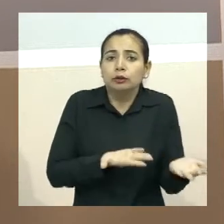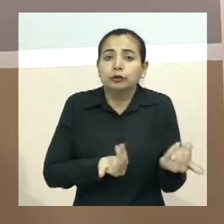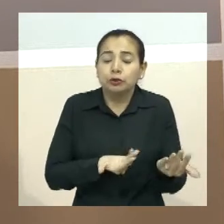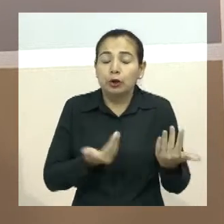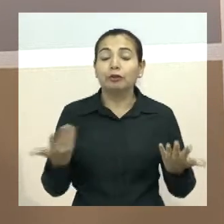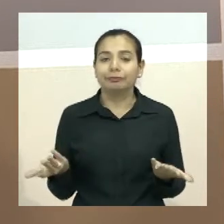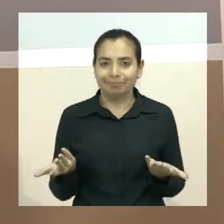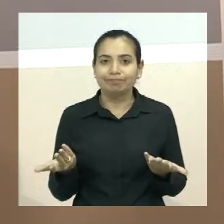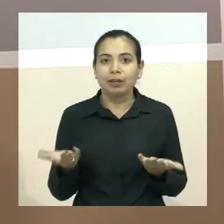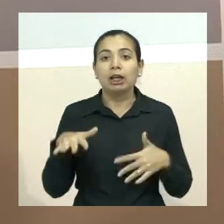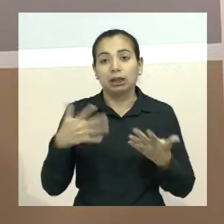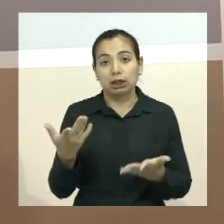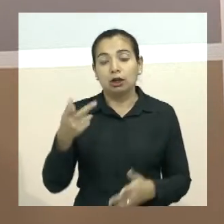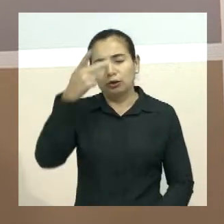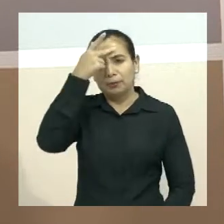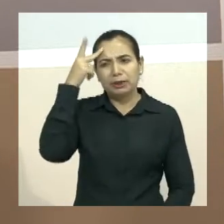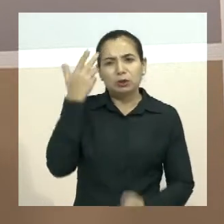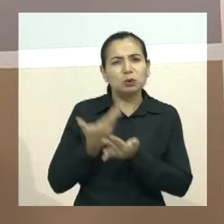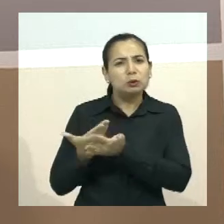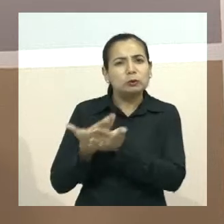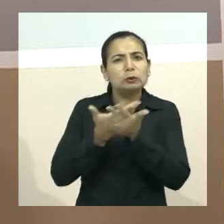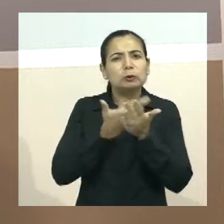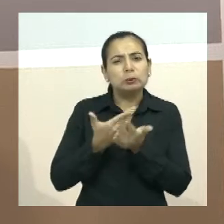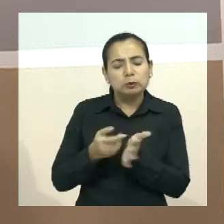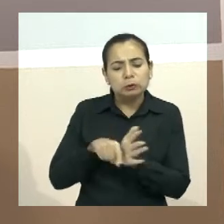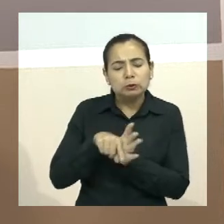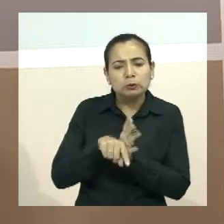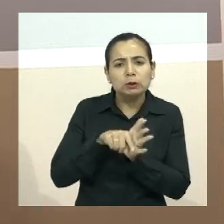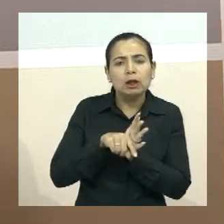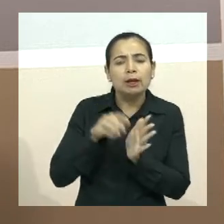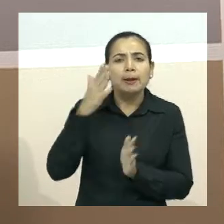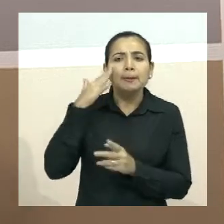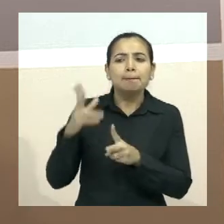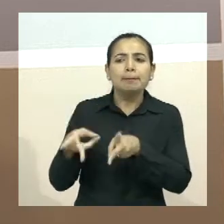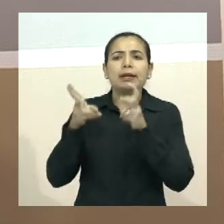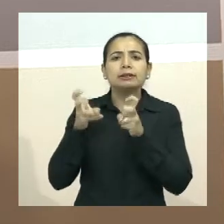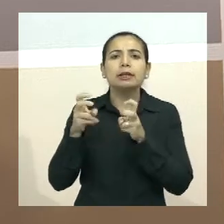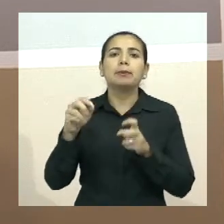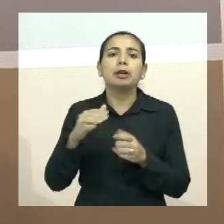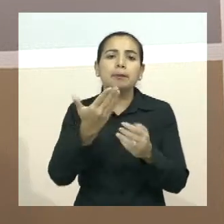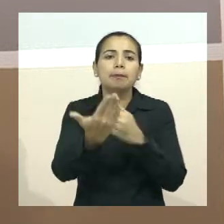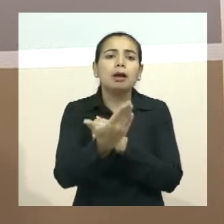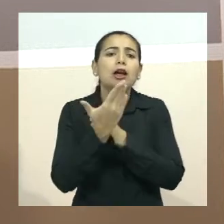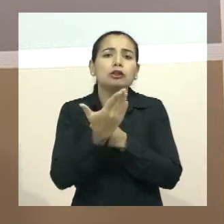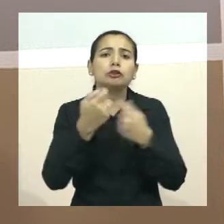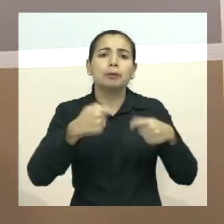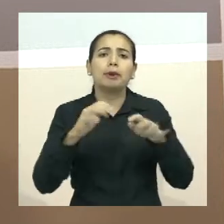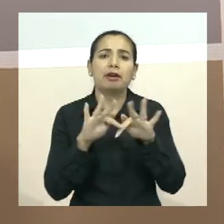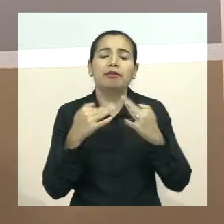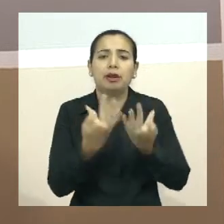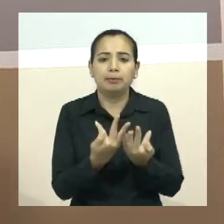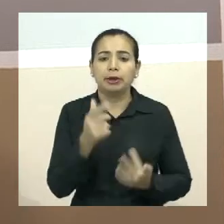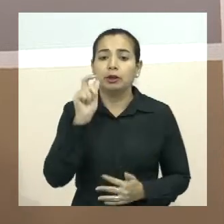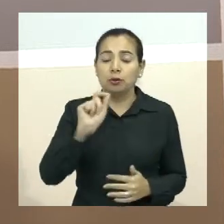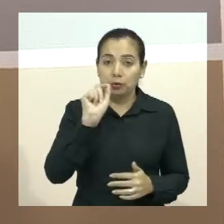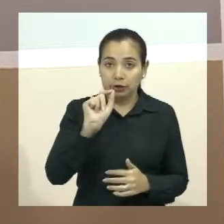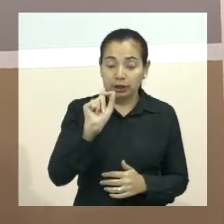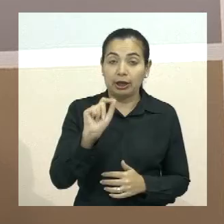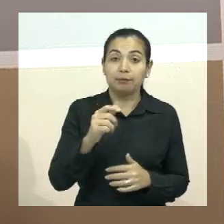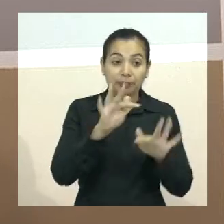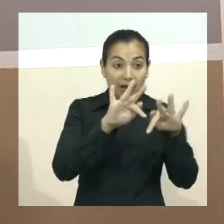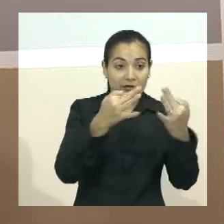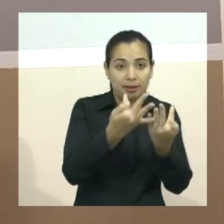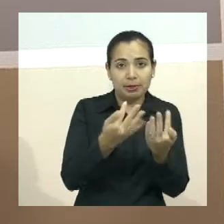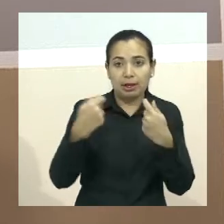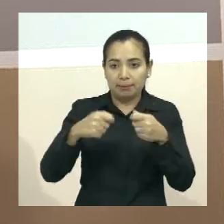cientistas perceberam e pediram a ajuda da família. Então, iniciativas como essa, que levam a família até dentro da